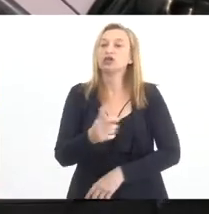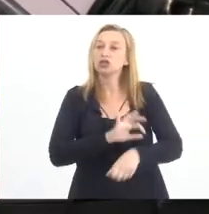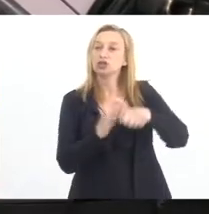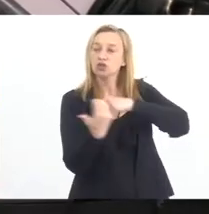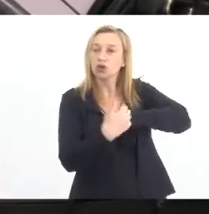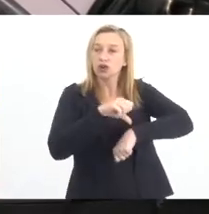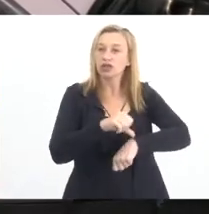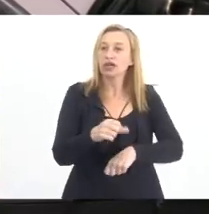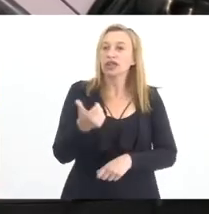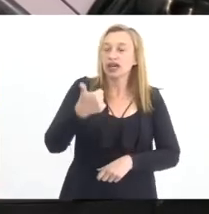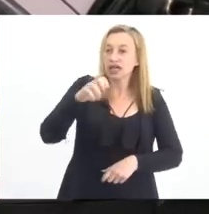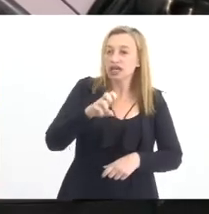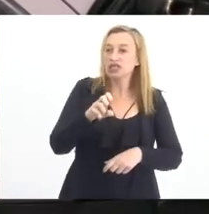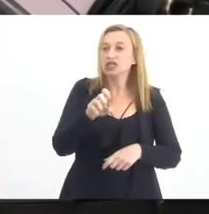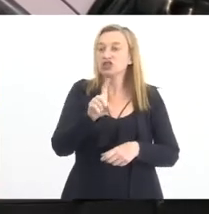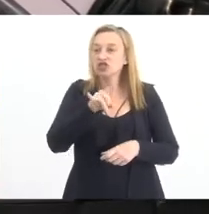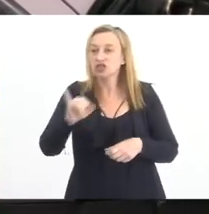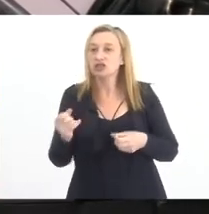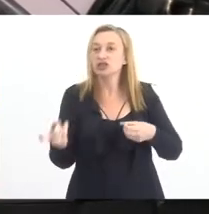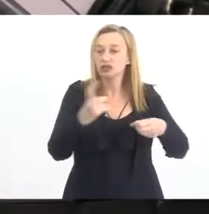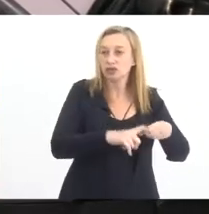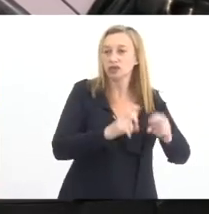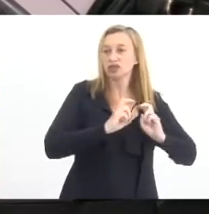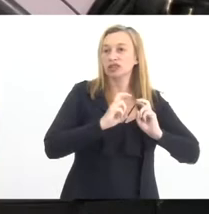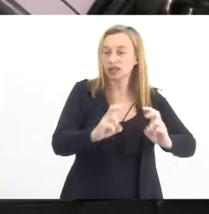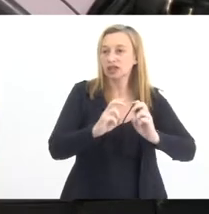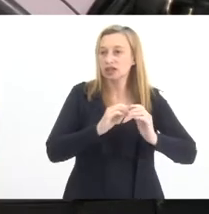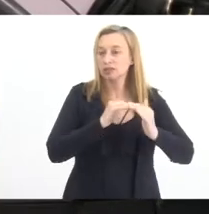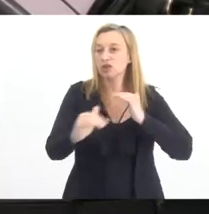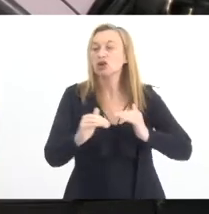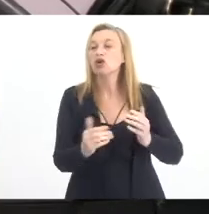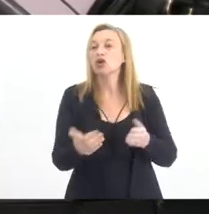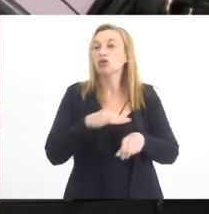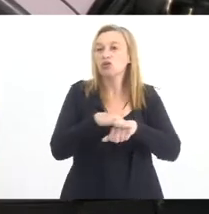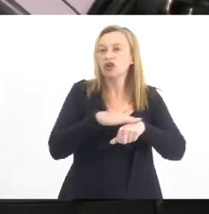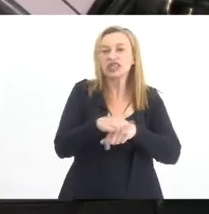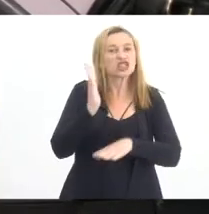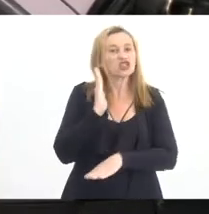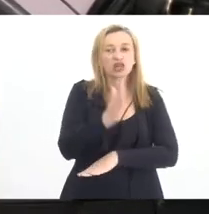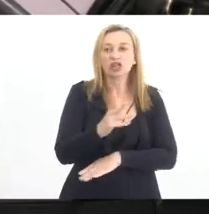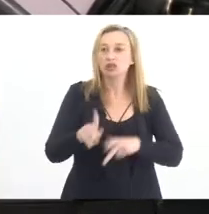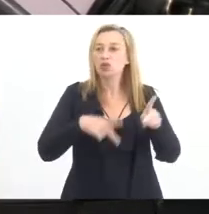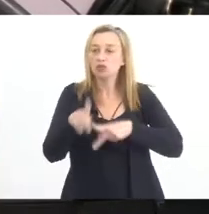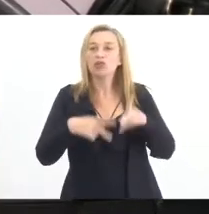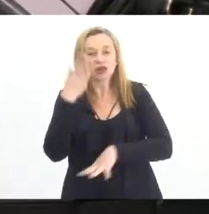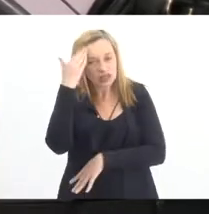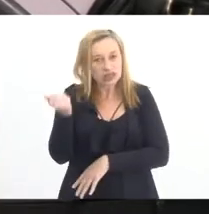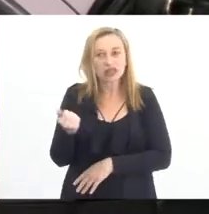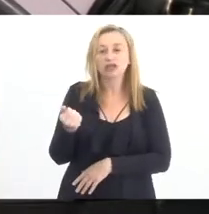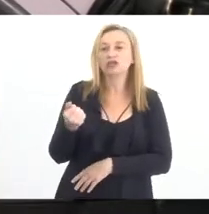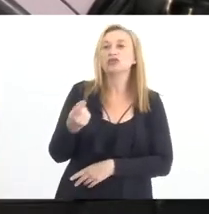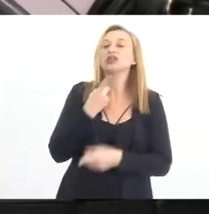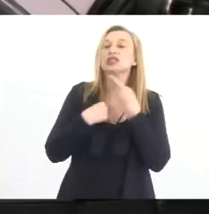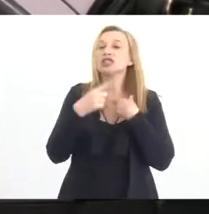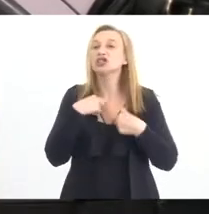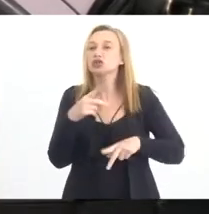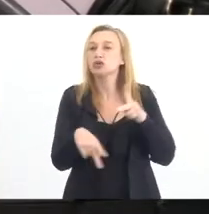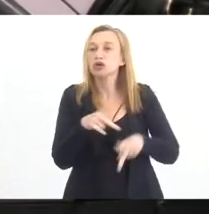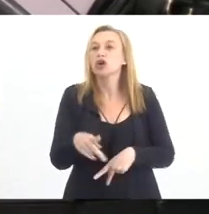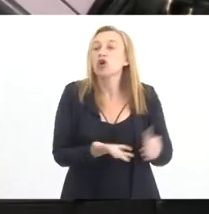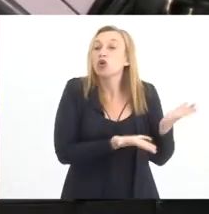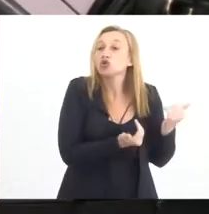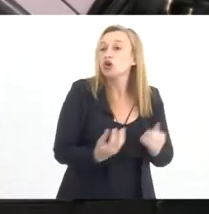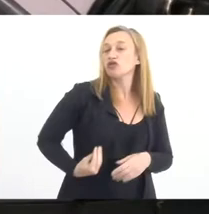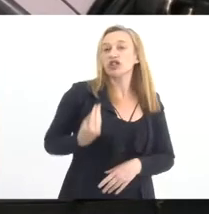Daqui a 15 dias eu vou voltar a andar de trem e de metrô, porque eu converso direto com a população e sei quais são os anseios da população. Eu sei que os jovens que estão